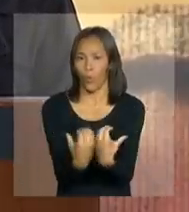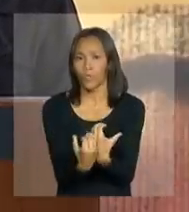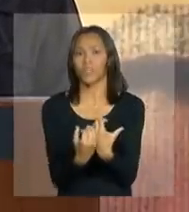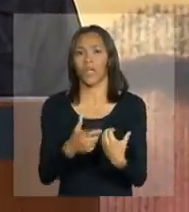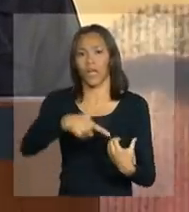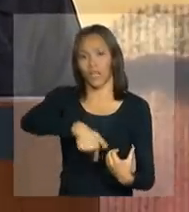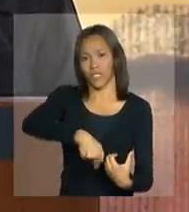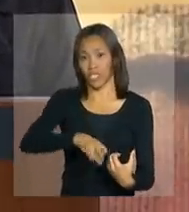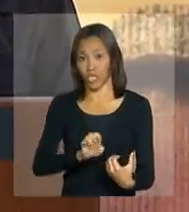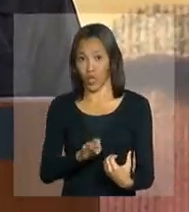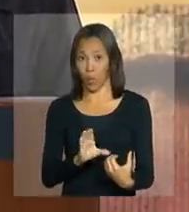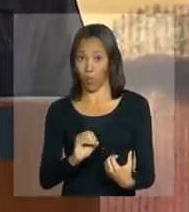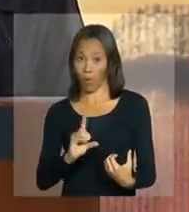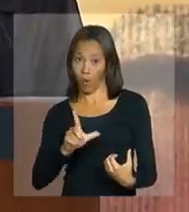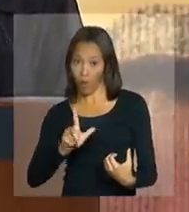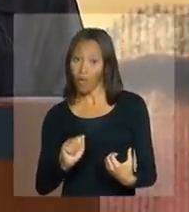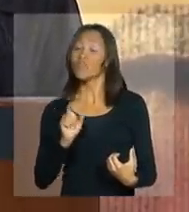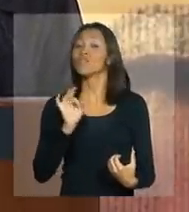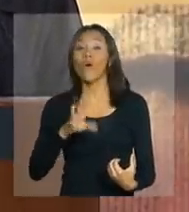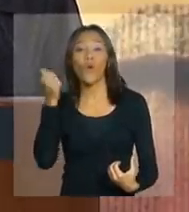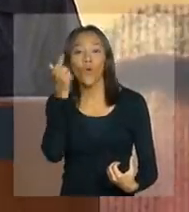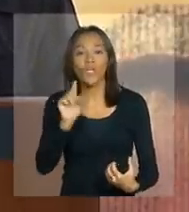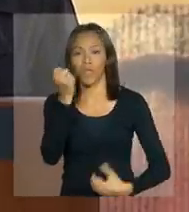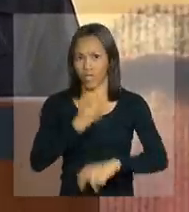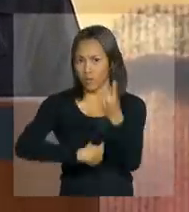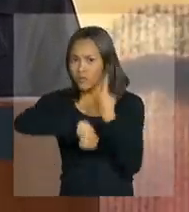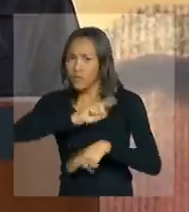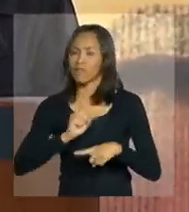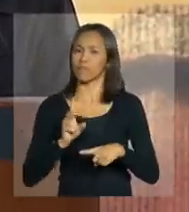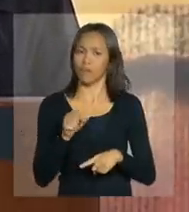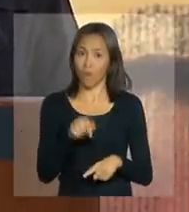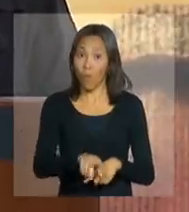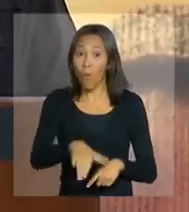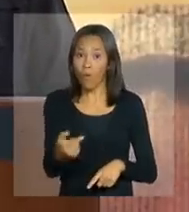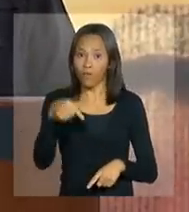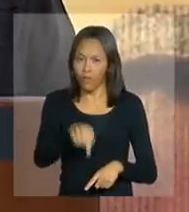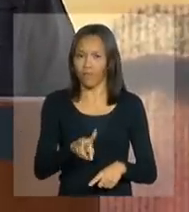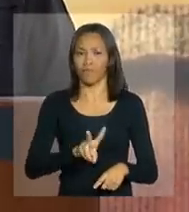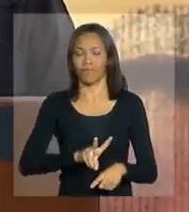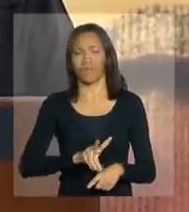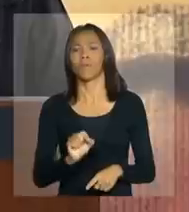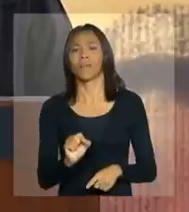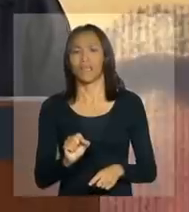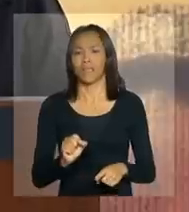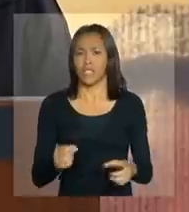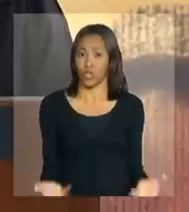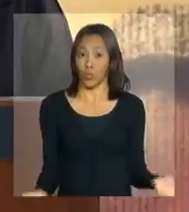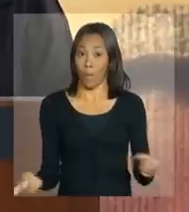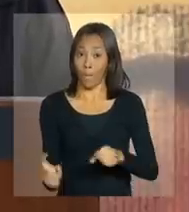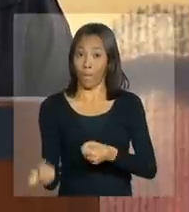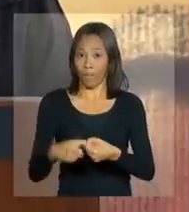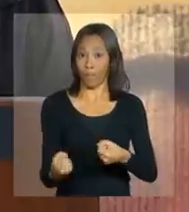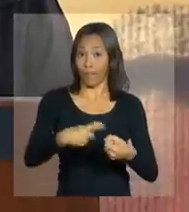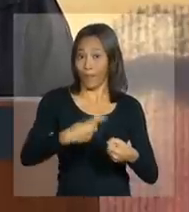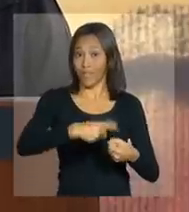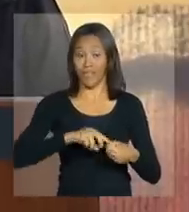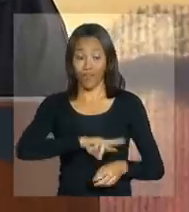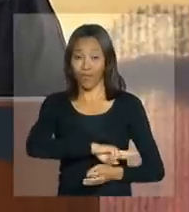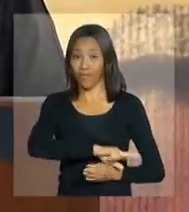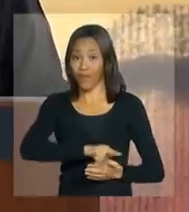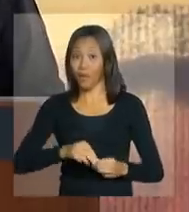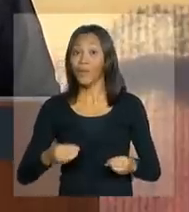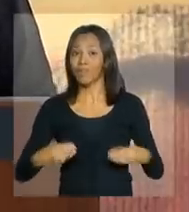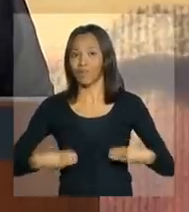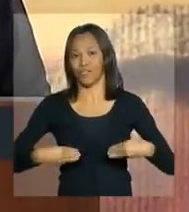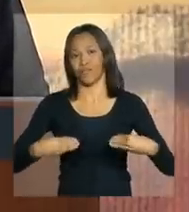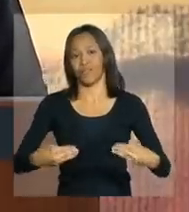elas só conseguirão ter sucesso efetivo à medida que elas sejam construídas em parceria com os vários ministérios